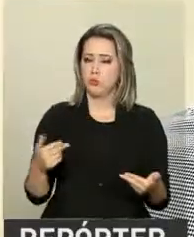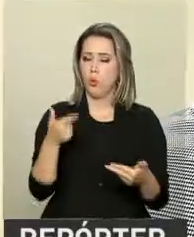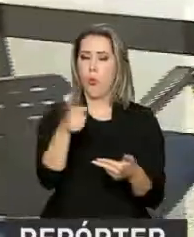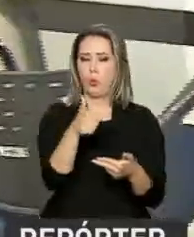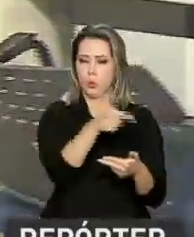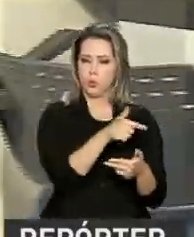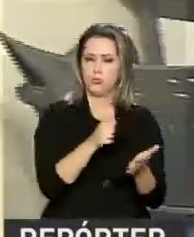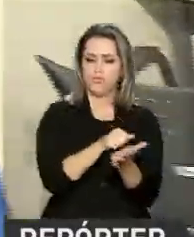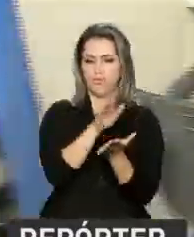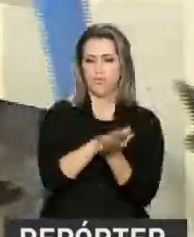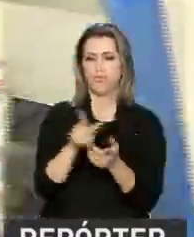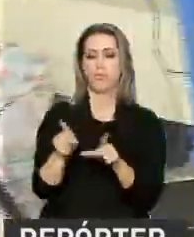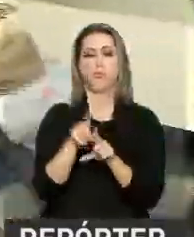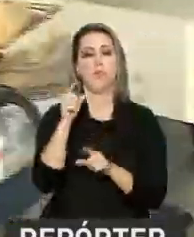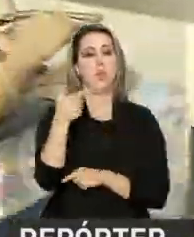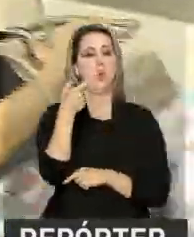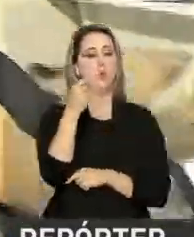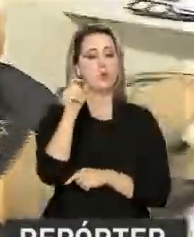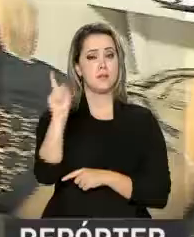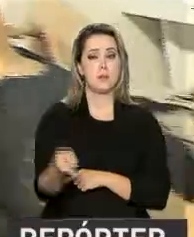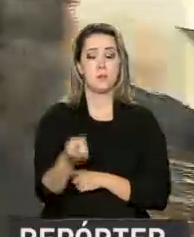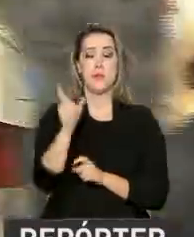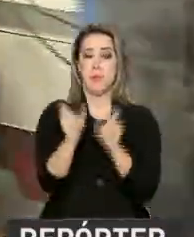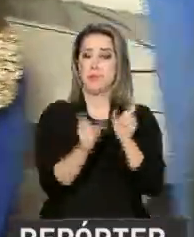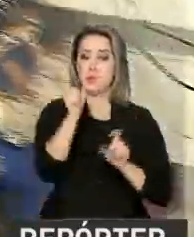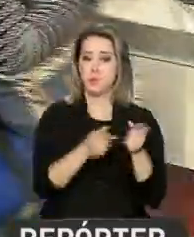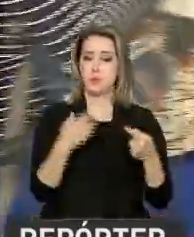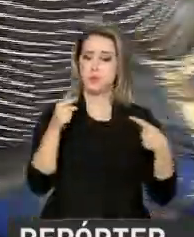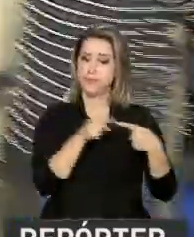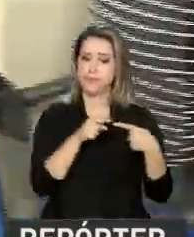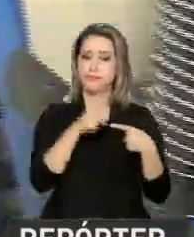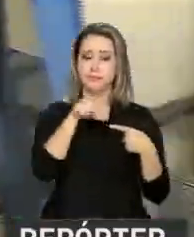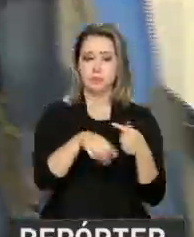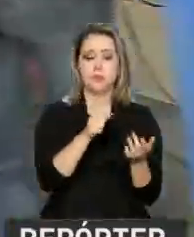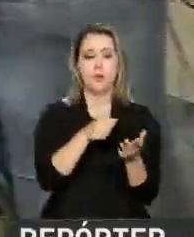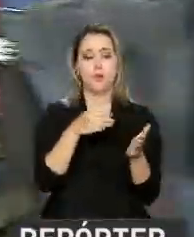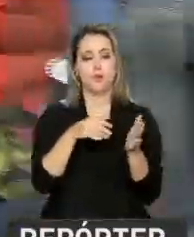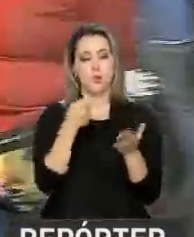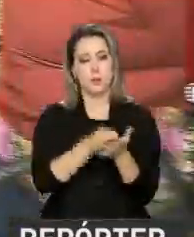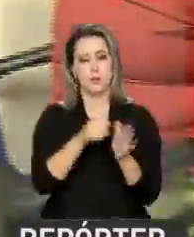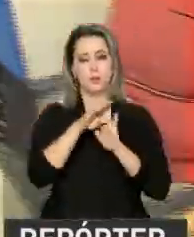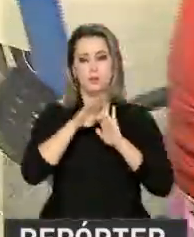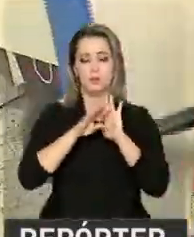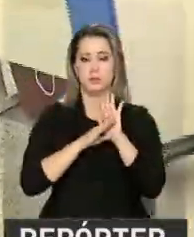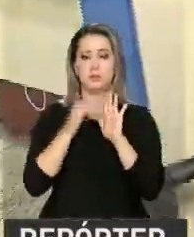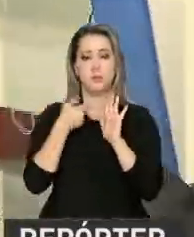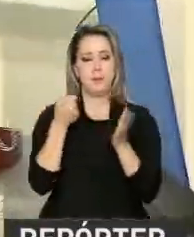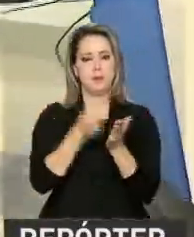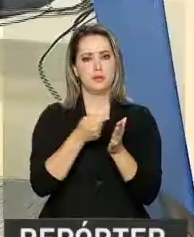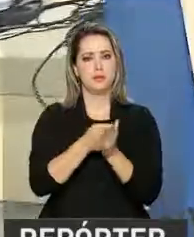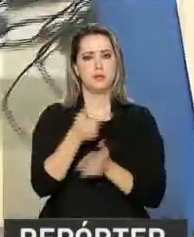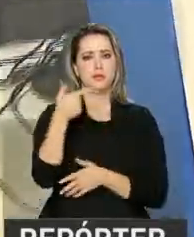estimativa do governo é que 200 mil contribuintes façam a adesão ao programa e que sejam negociados cerca de